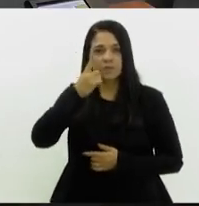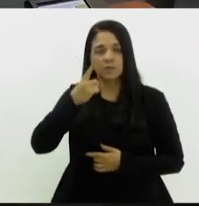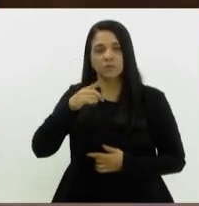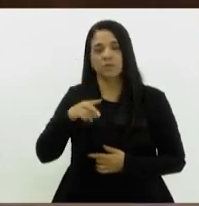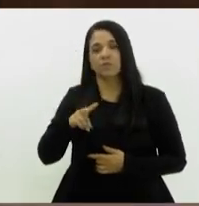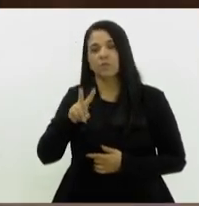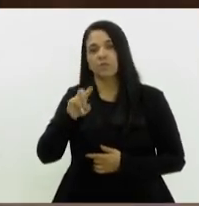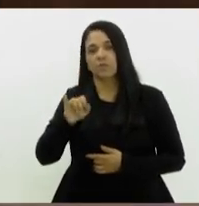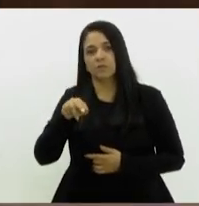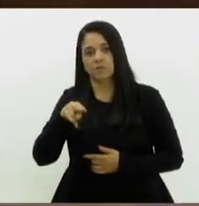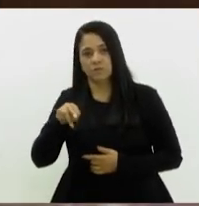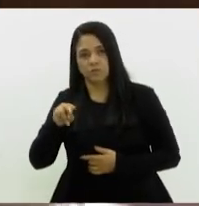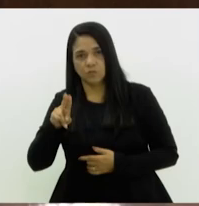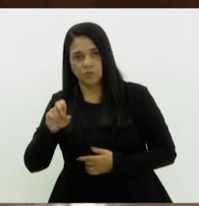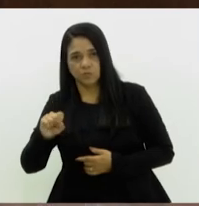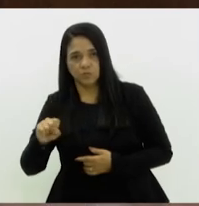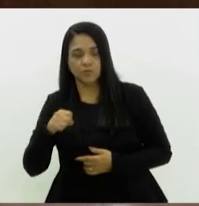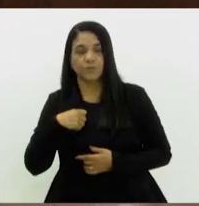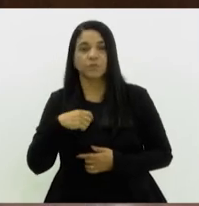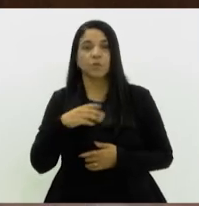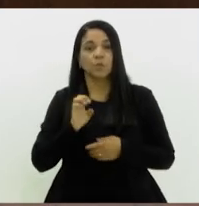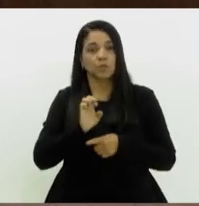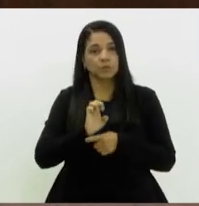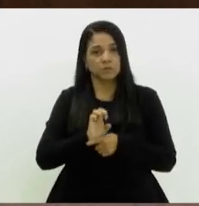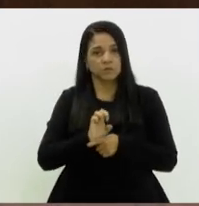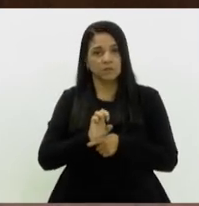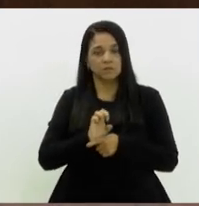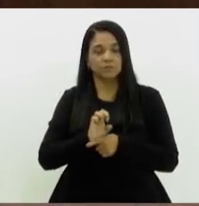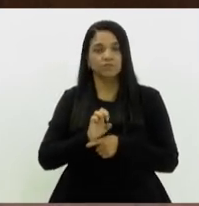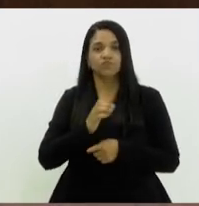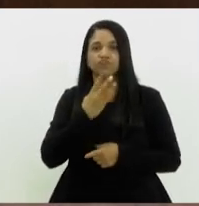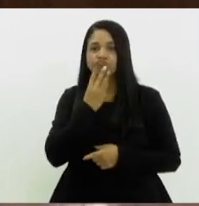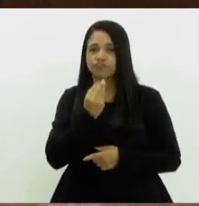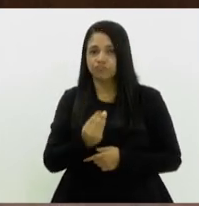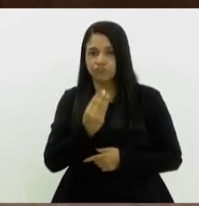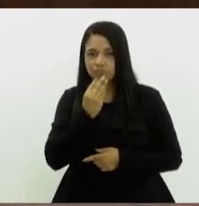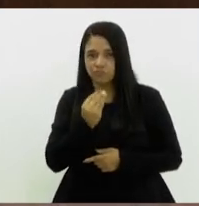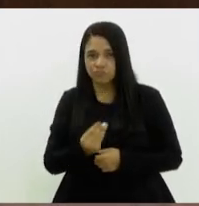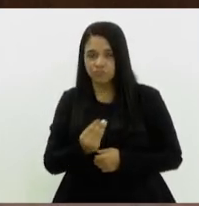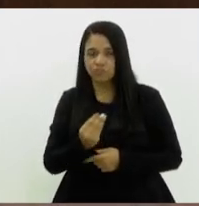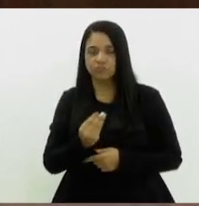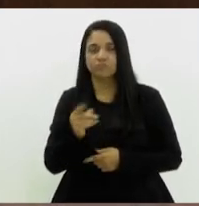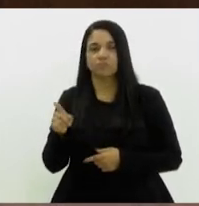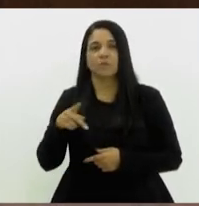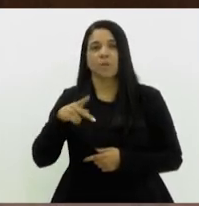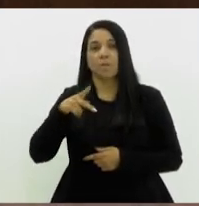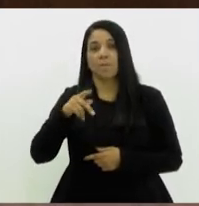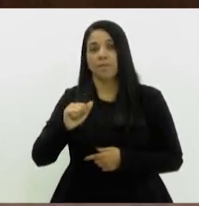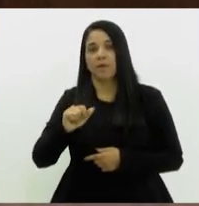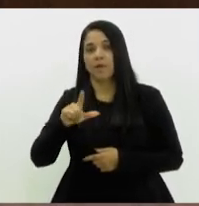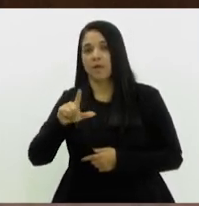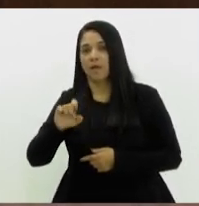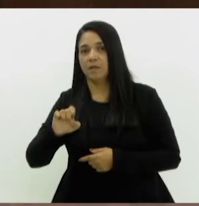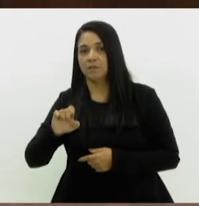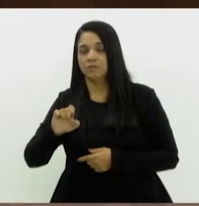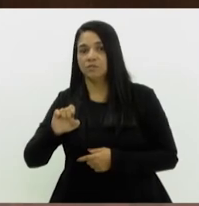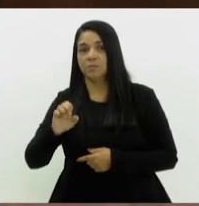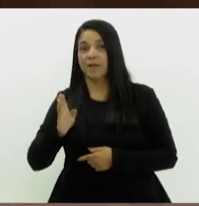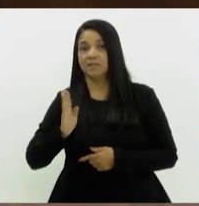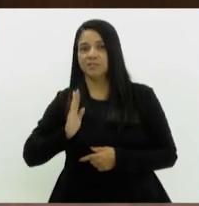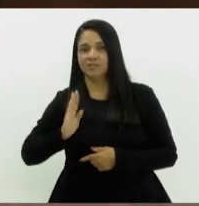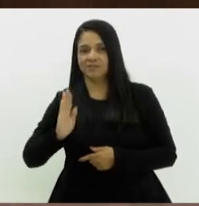O Estado de Israel foi... A Palestina foi dividida há 77